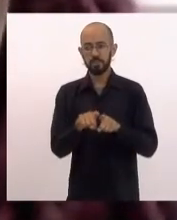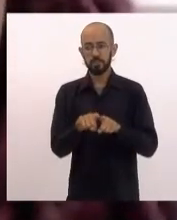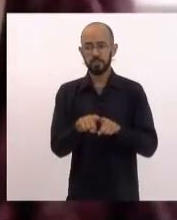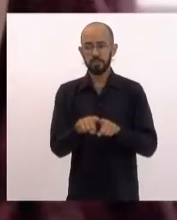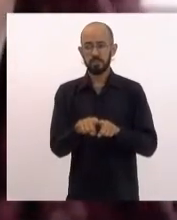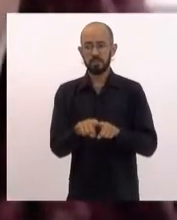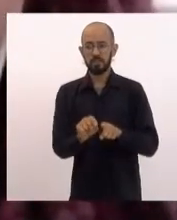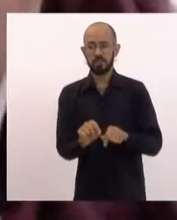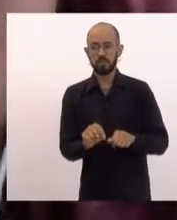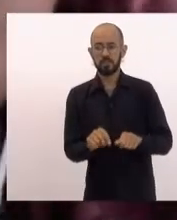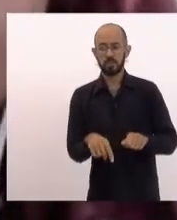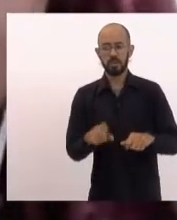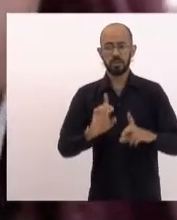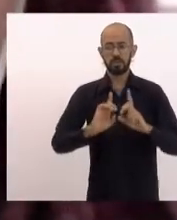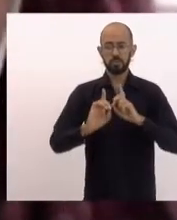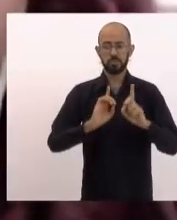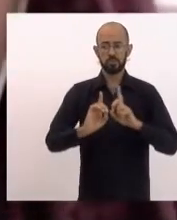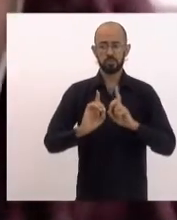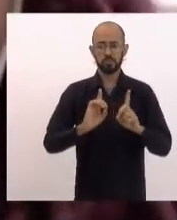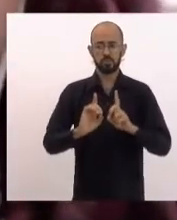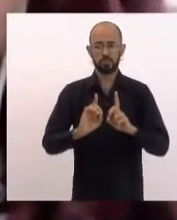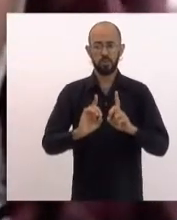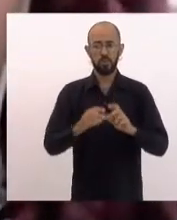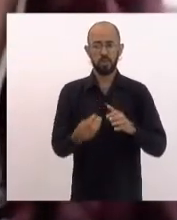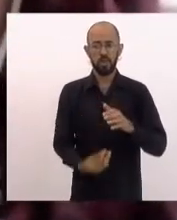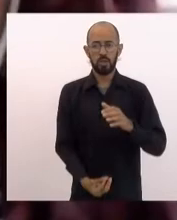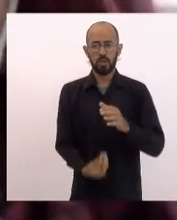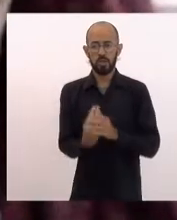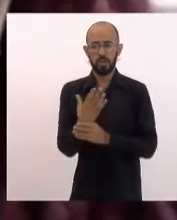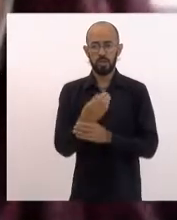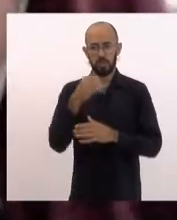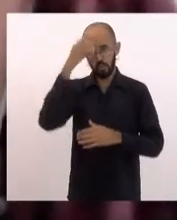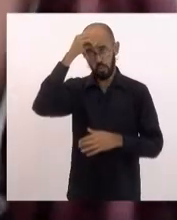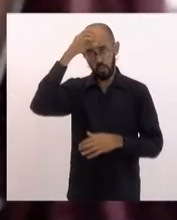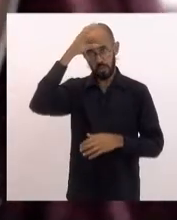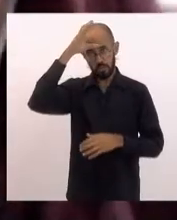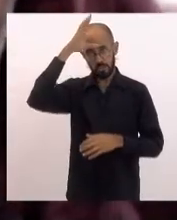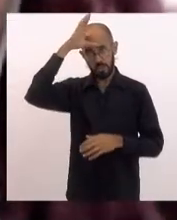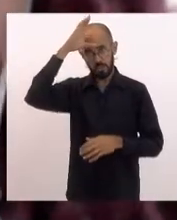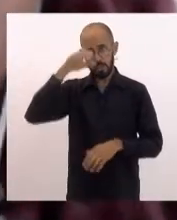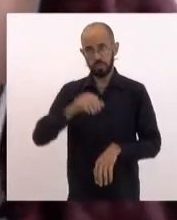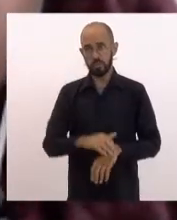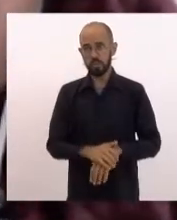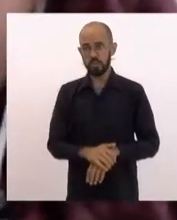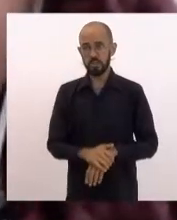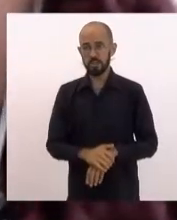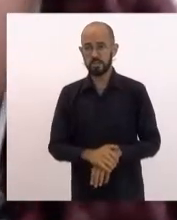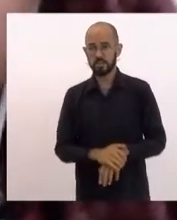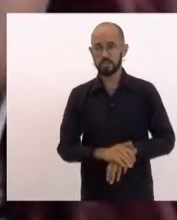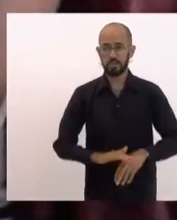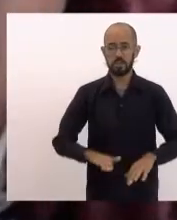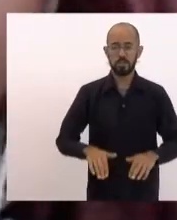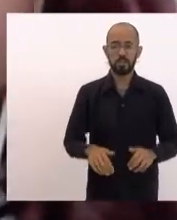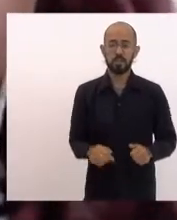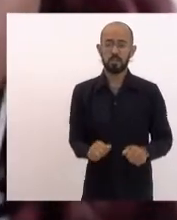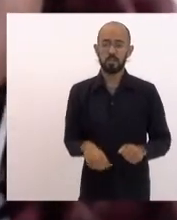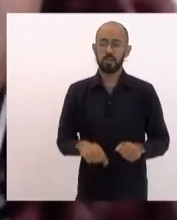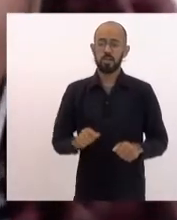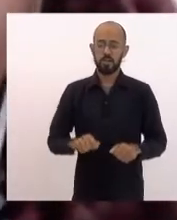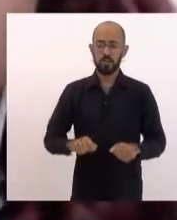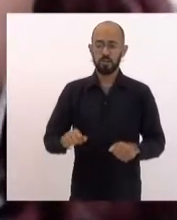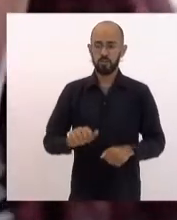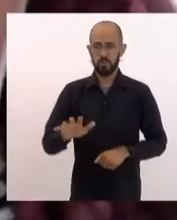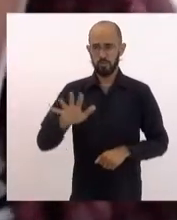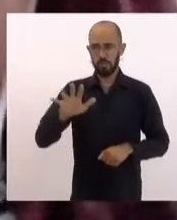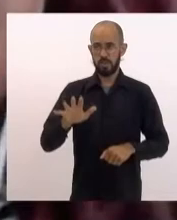auto-construção que passa pela produção de conhecimento, pelos saberes naqueles territórios, nesse território